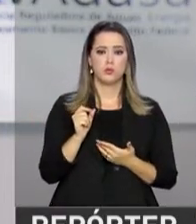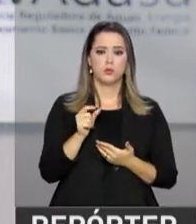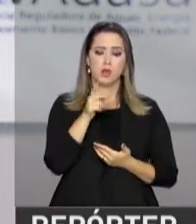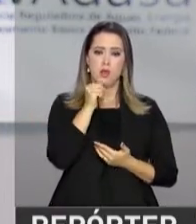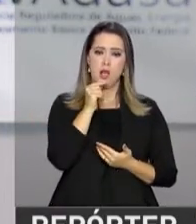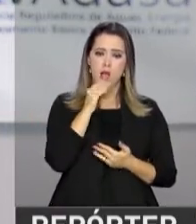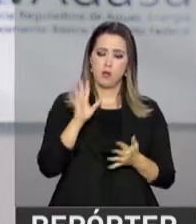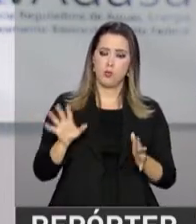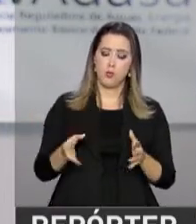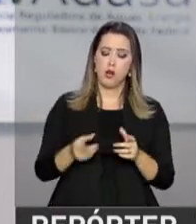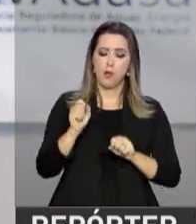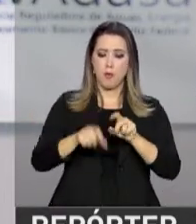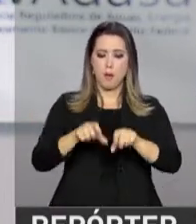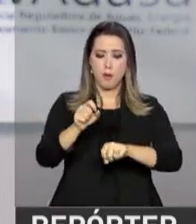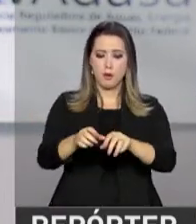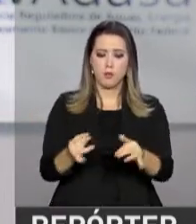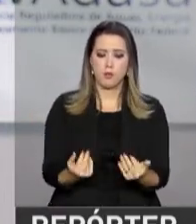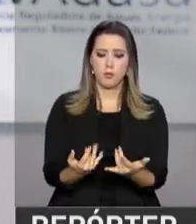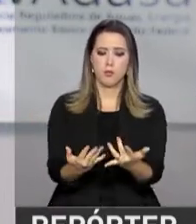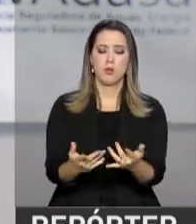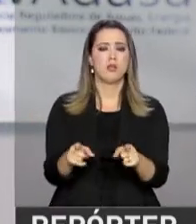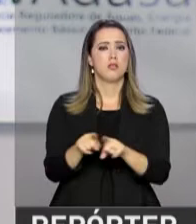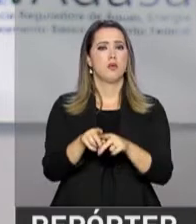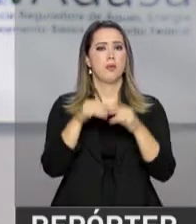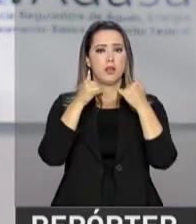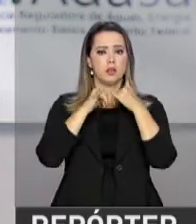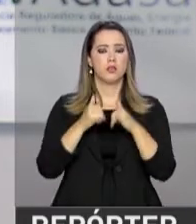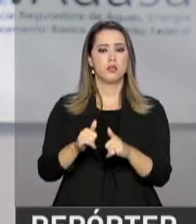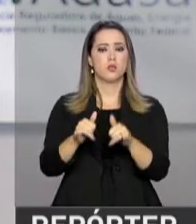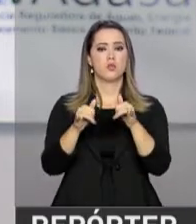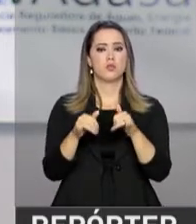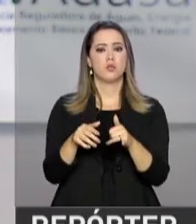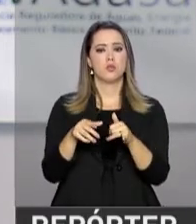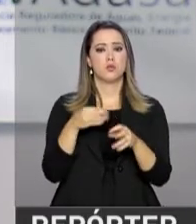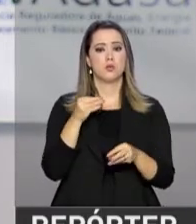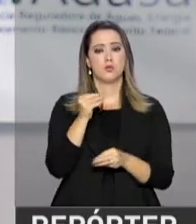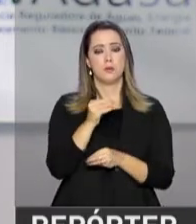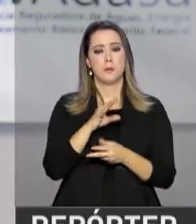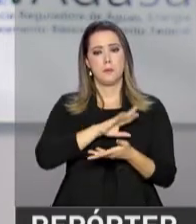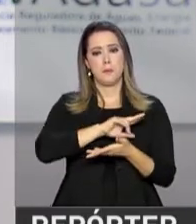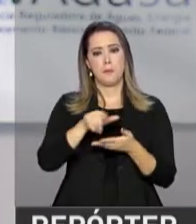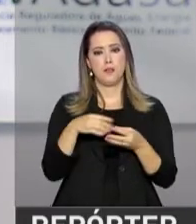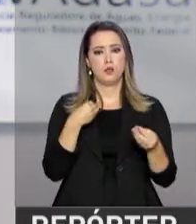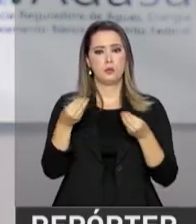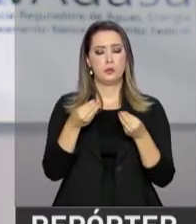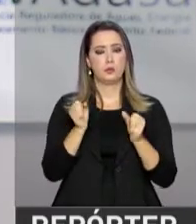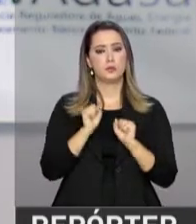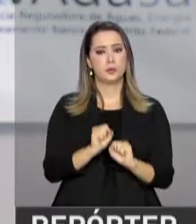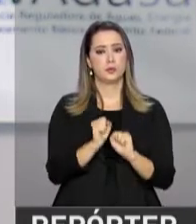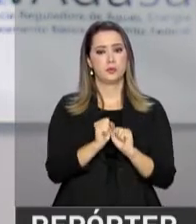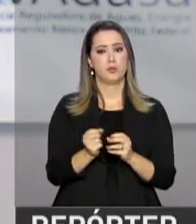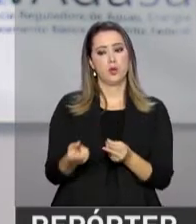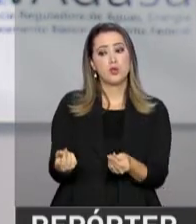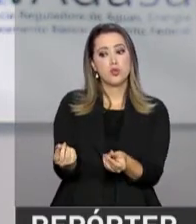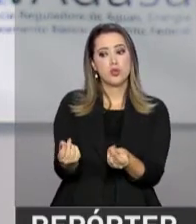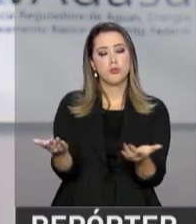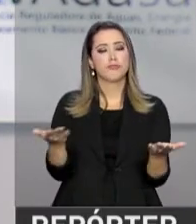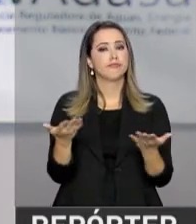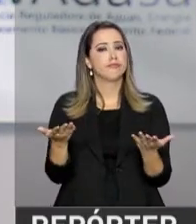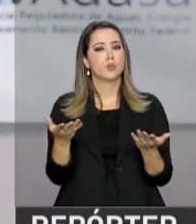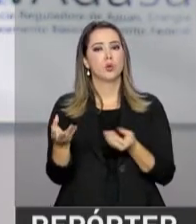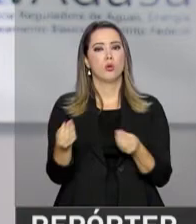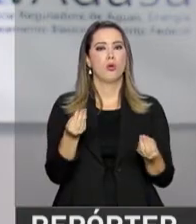tiago para produzir alimentos e energia e é e abastecimento como é que a gente pode buscar financiamento e